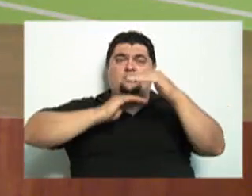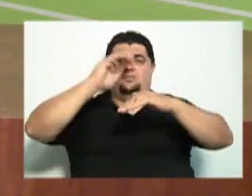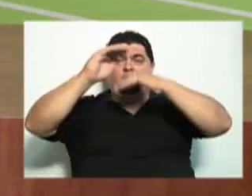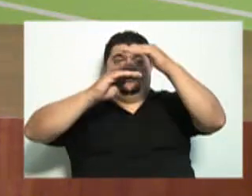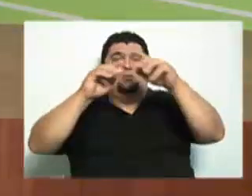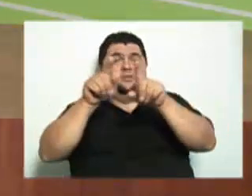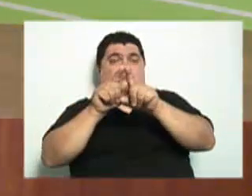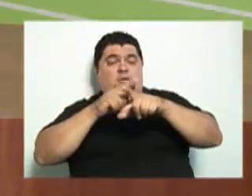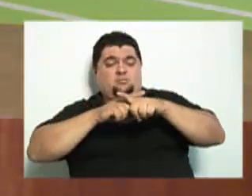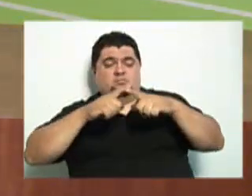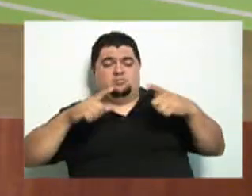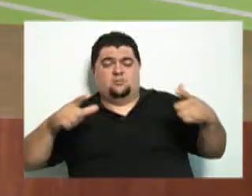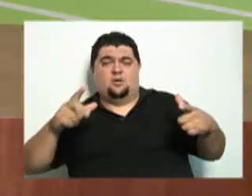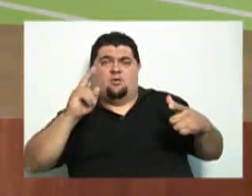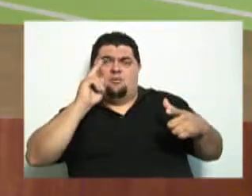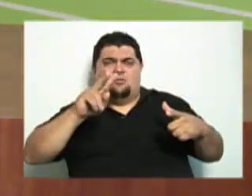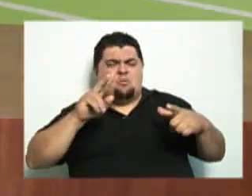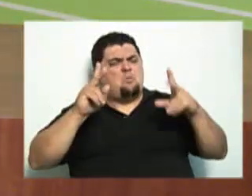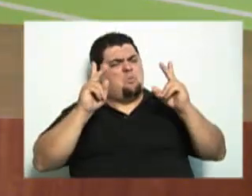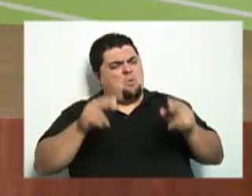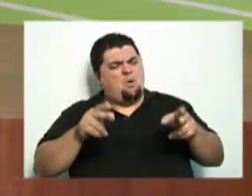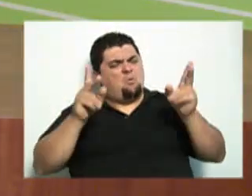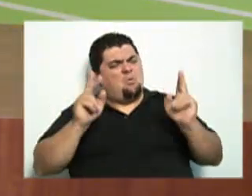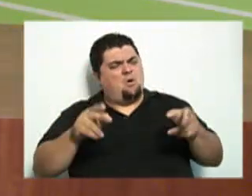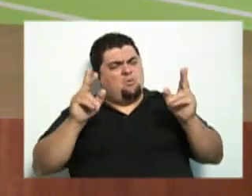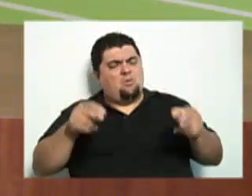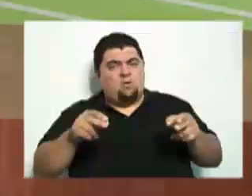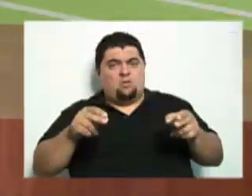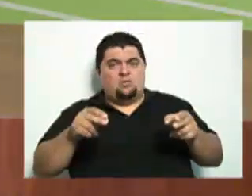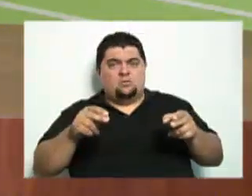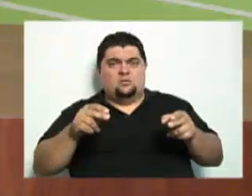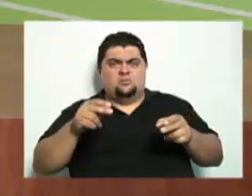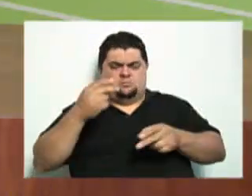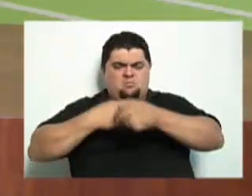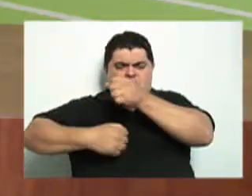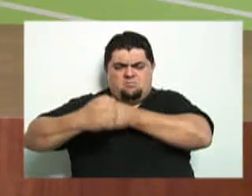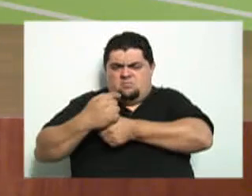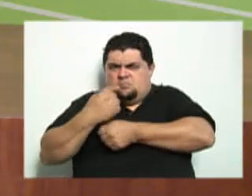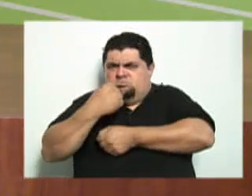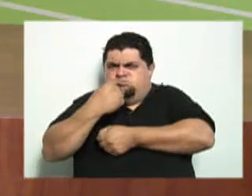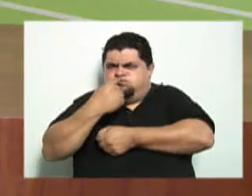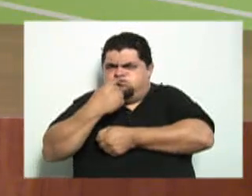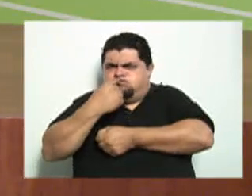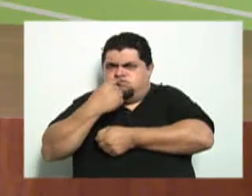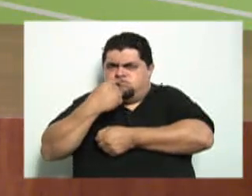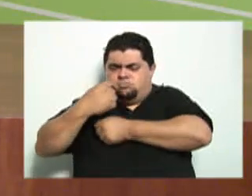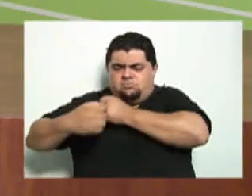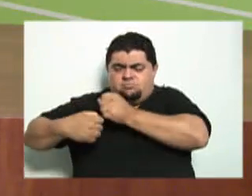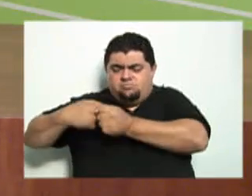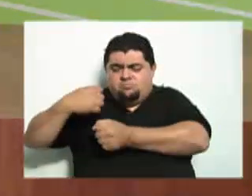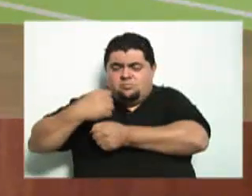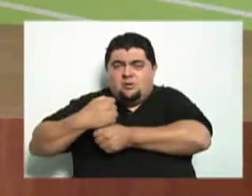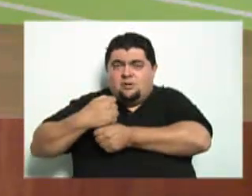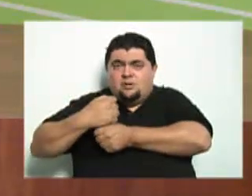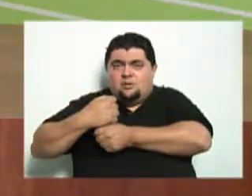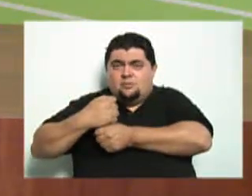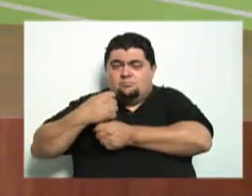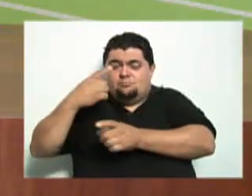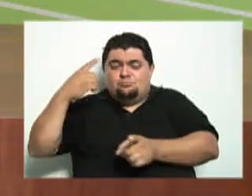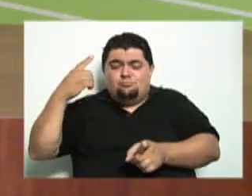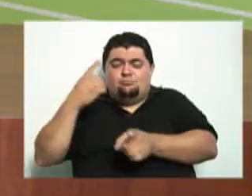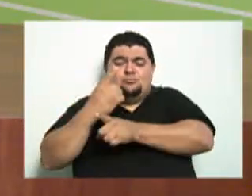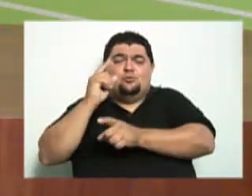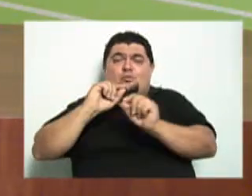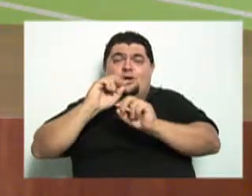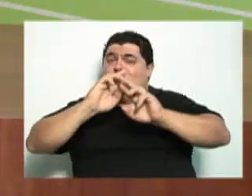desenvolvimento econômico foi tido como a mesma coisa. E há poucos anos atrás, há poucas décadas atrás, foi descoberto que não. Como disse